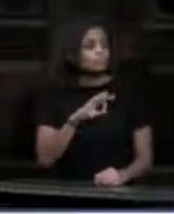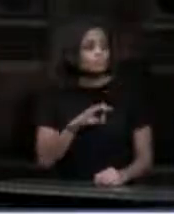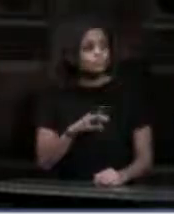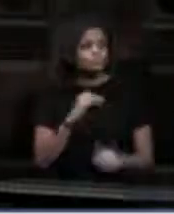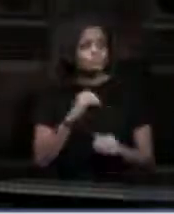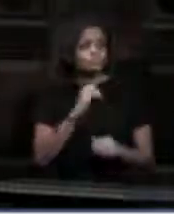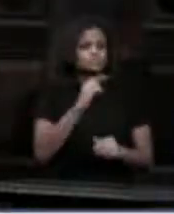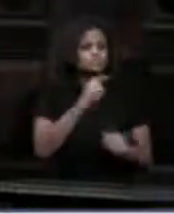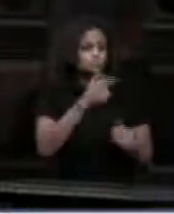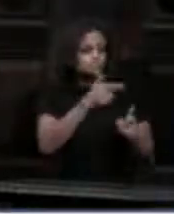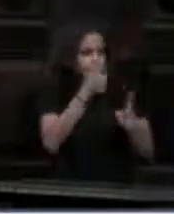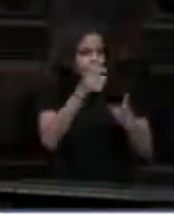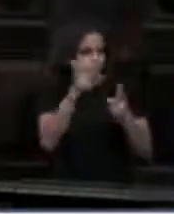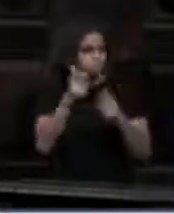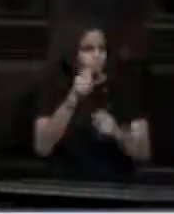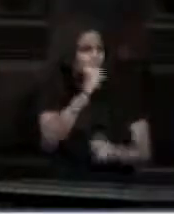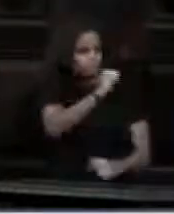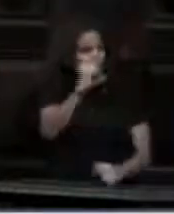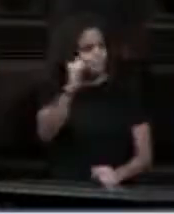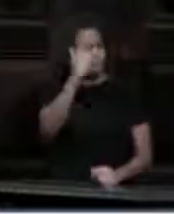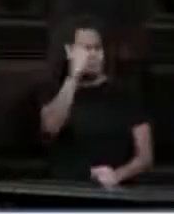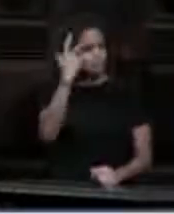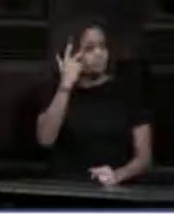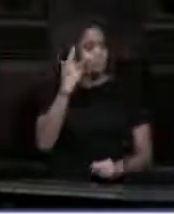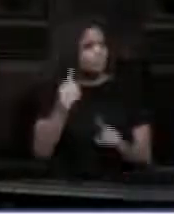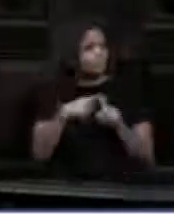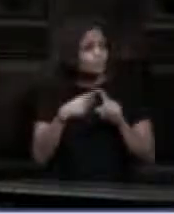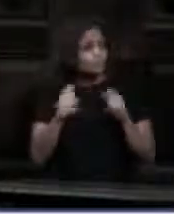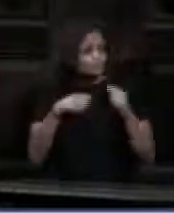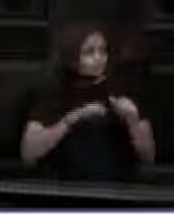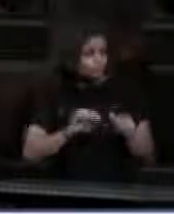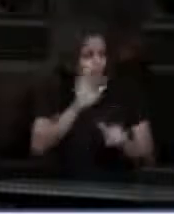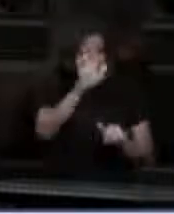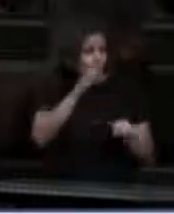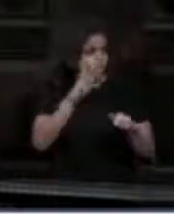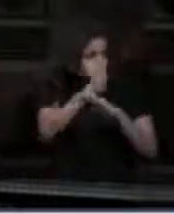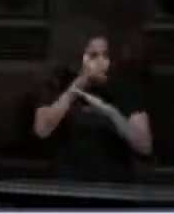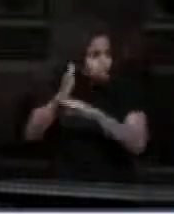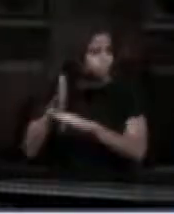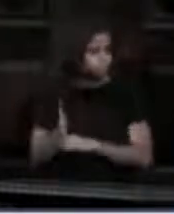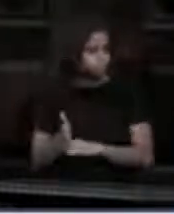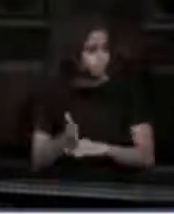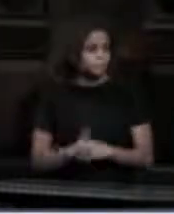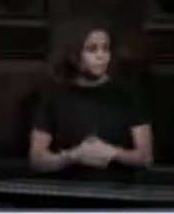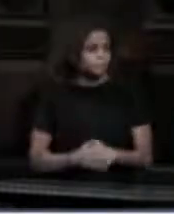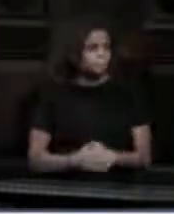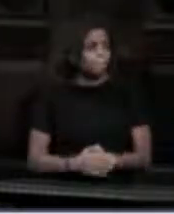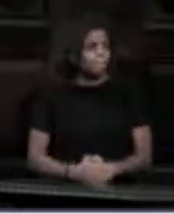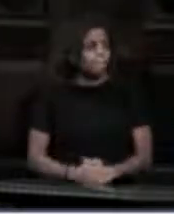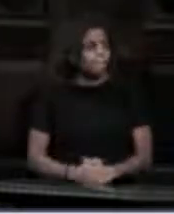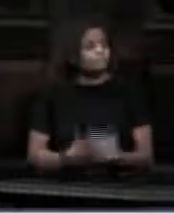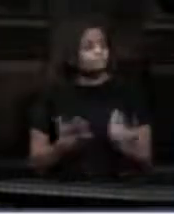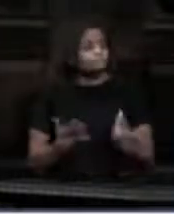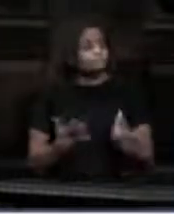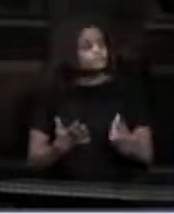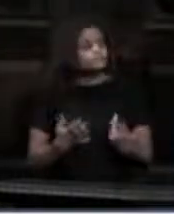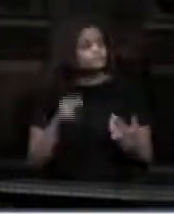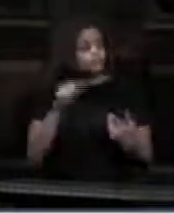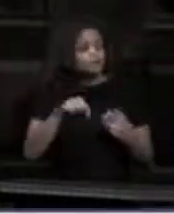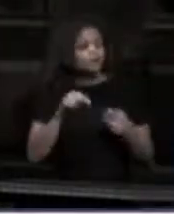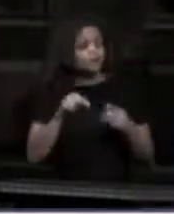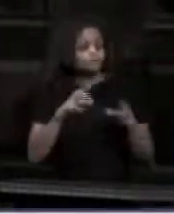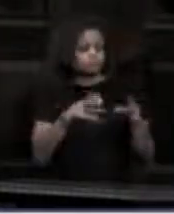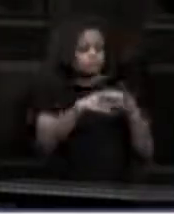é evidente que são servidores, assim como os profissionais da educação e outras categorias, que estão submetidas a uma